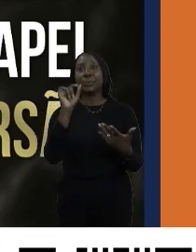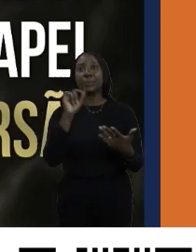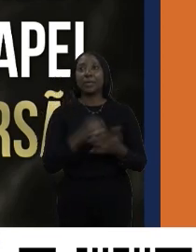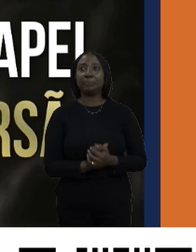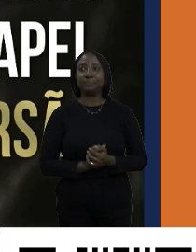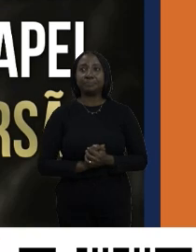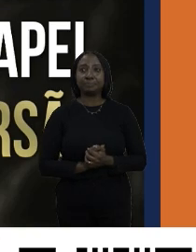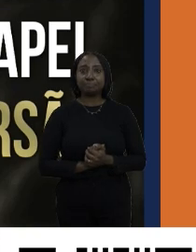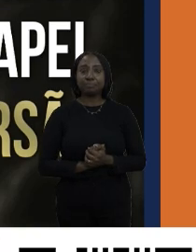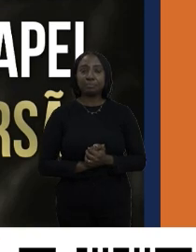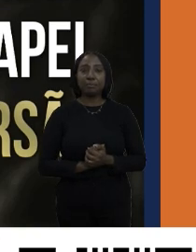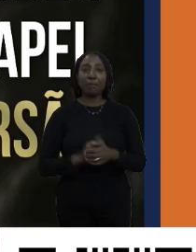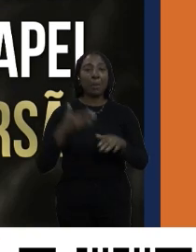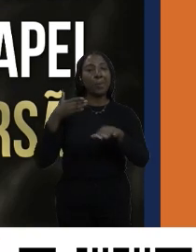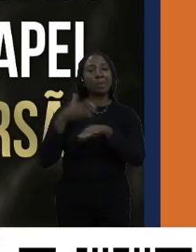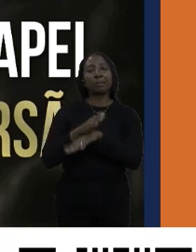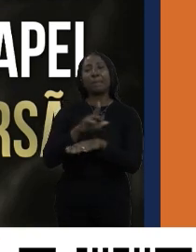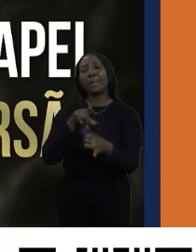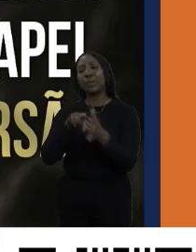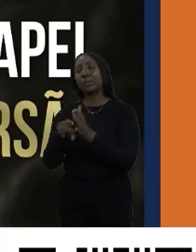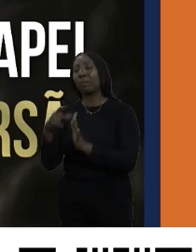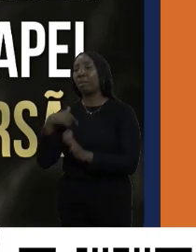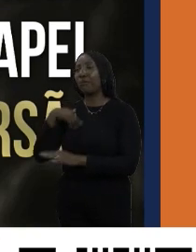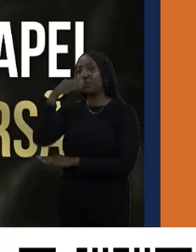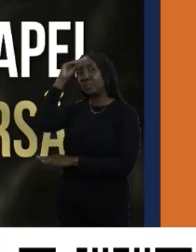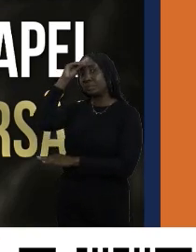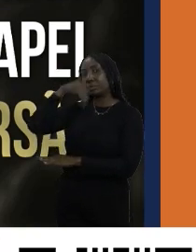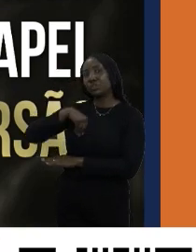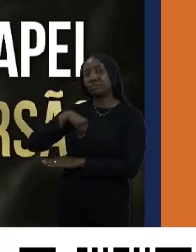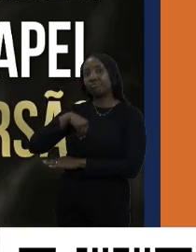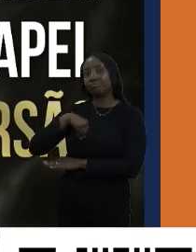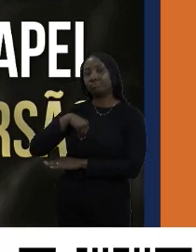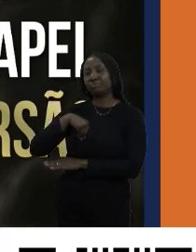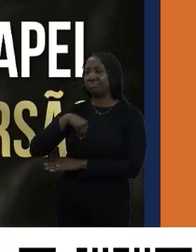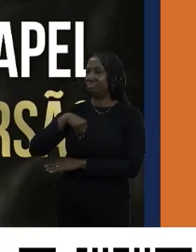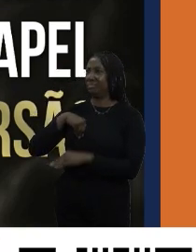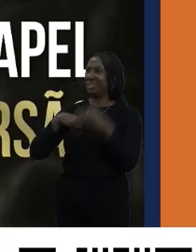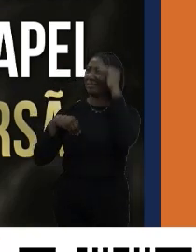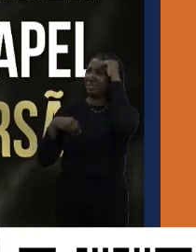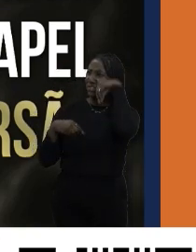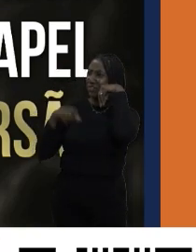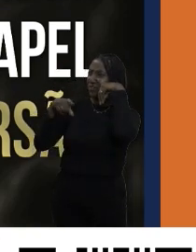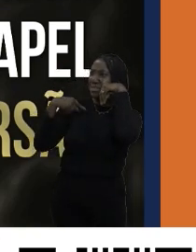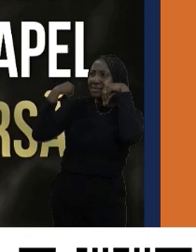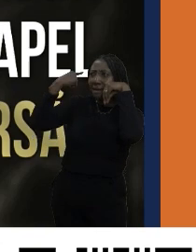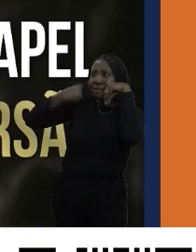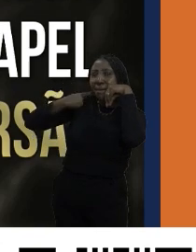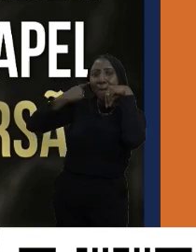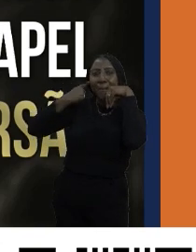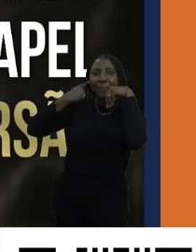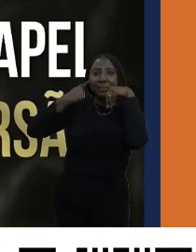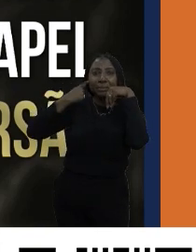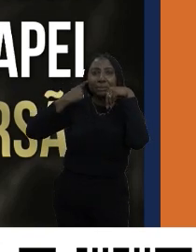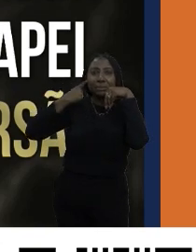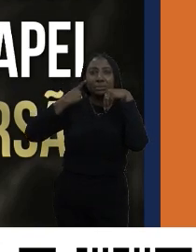eu entrei na sala do Bernardo e eu falei, Bernardo, eu vou desistir. Ele falou, desistir? Você é louco, cara? Ele falou, cara, mas eu não jogo, Bernardo.